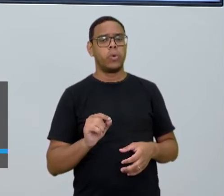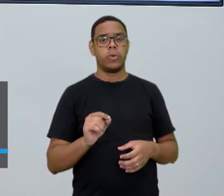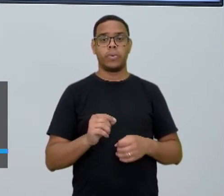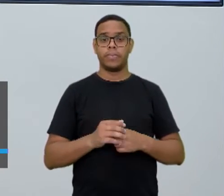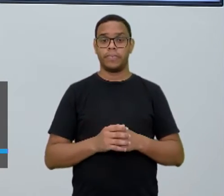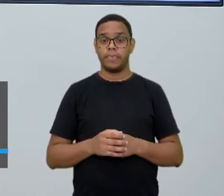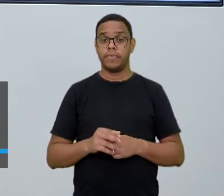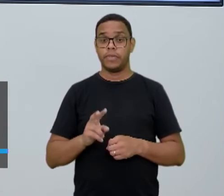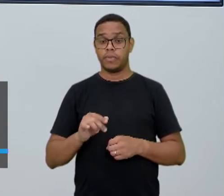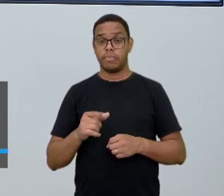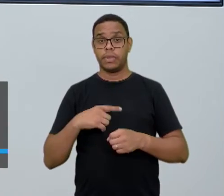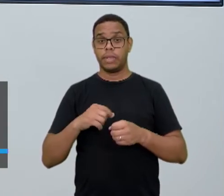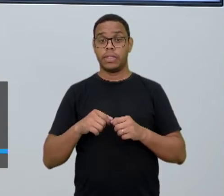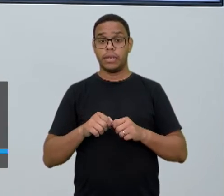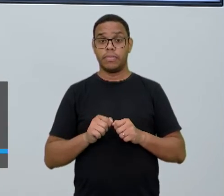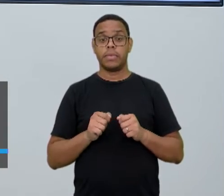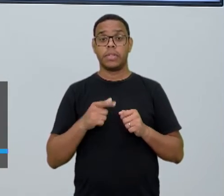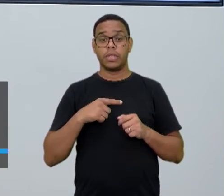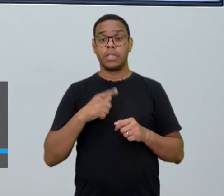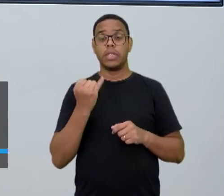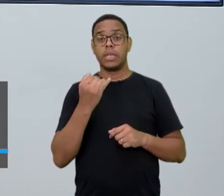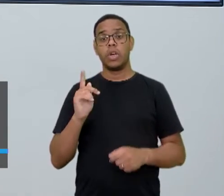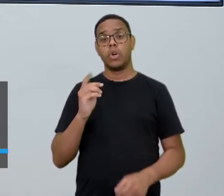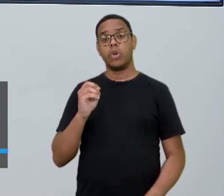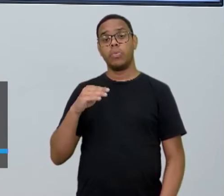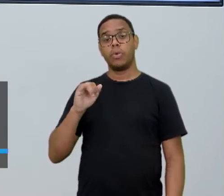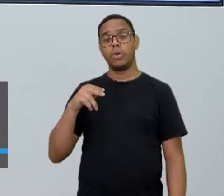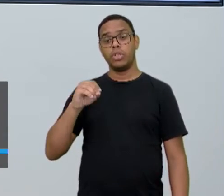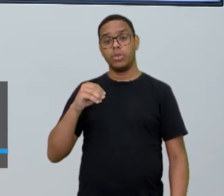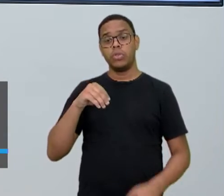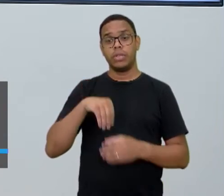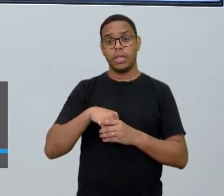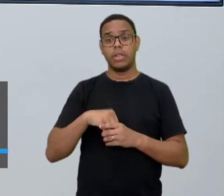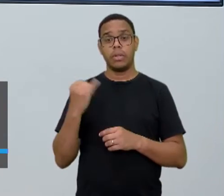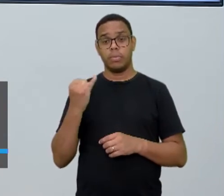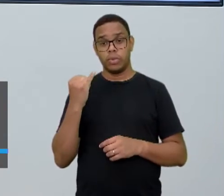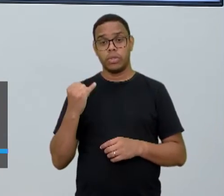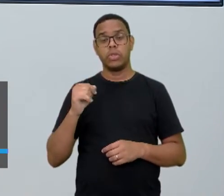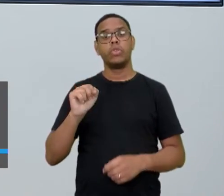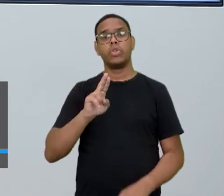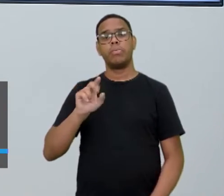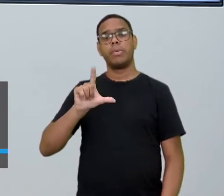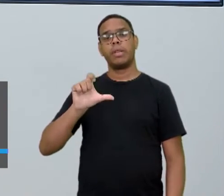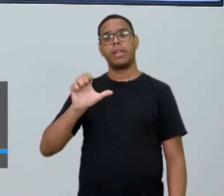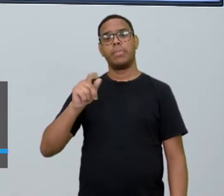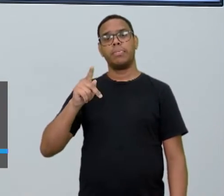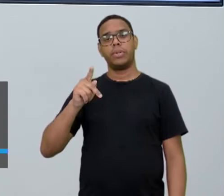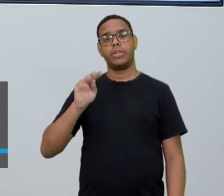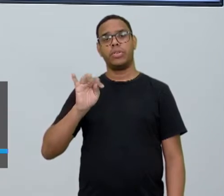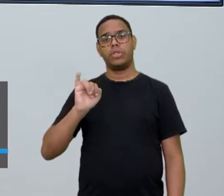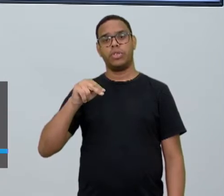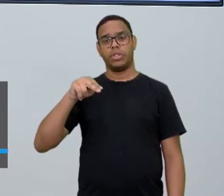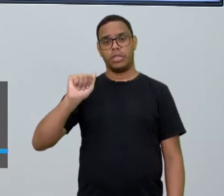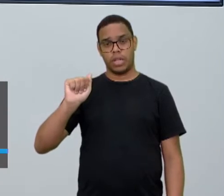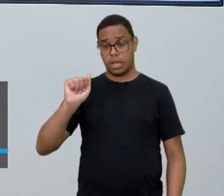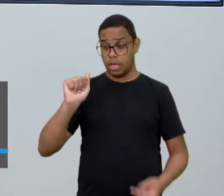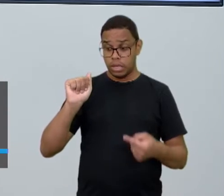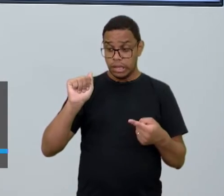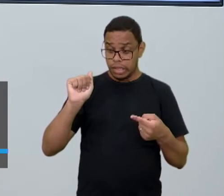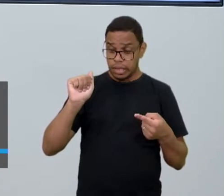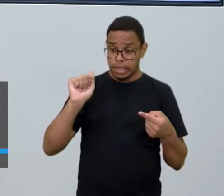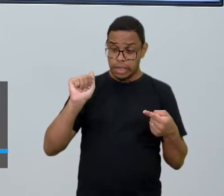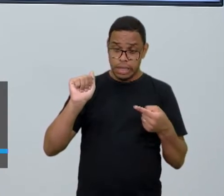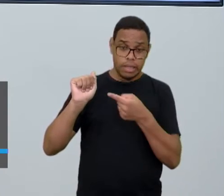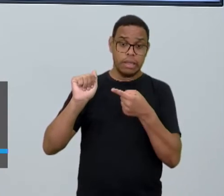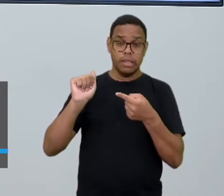vão liberar um hormônio importante que é esse aqui, olha, a leptina. Então, esse hormônio, a